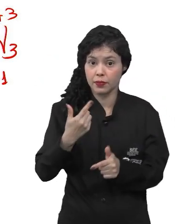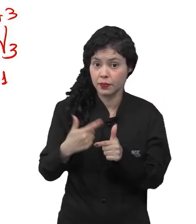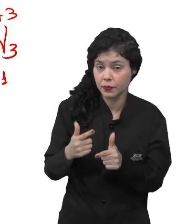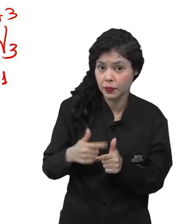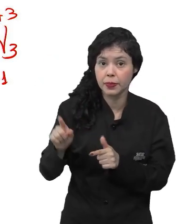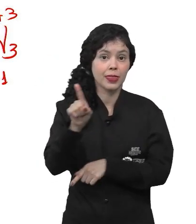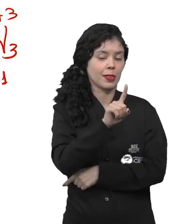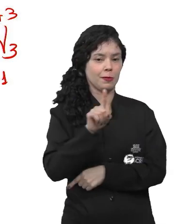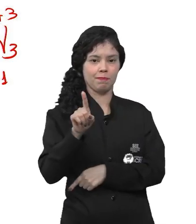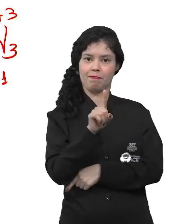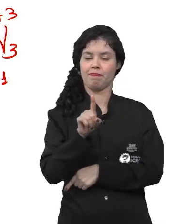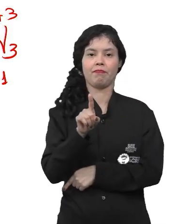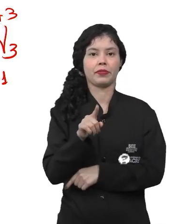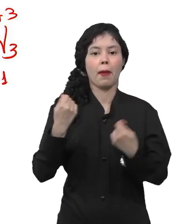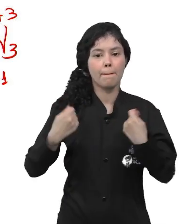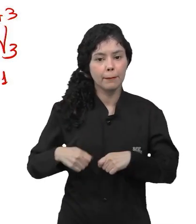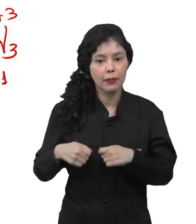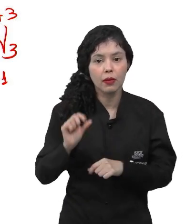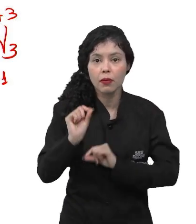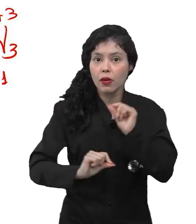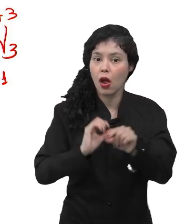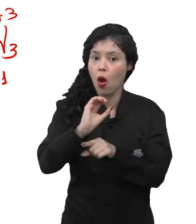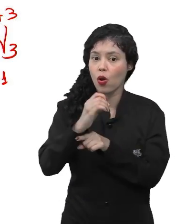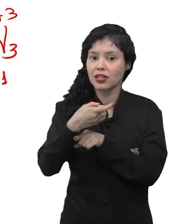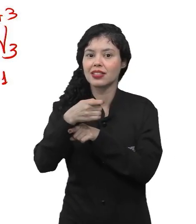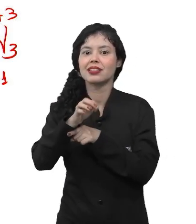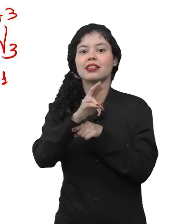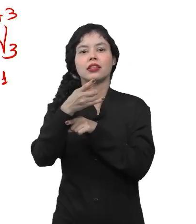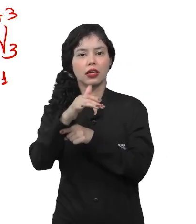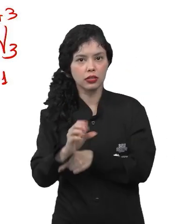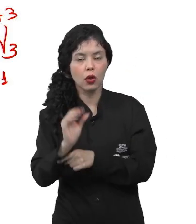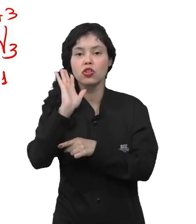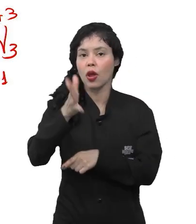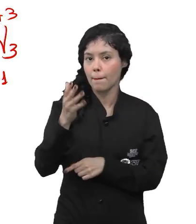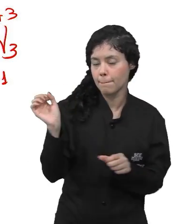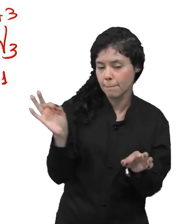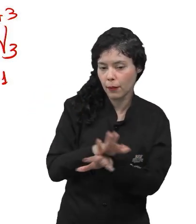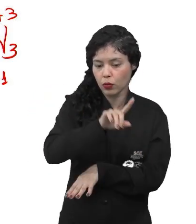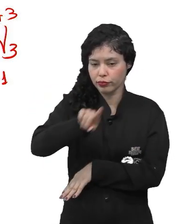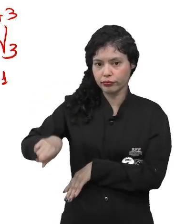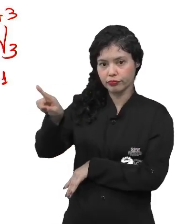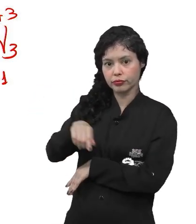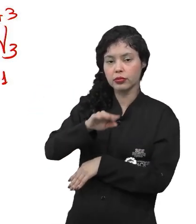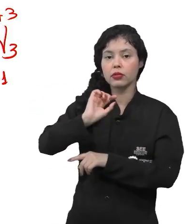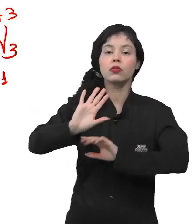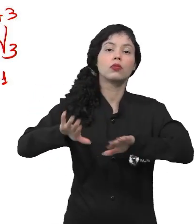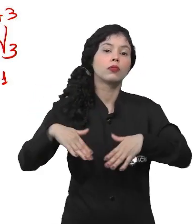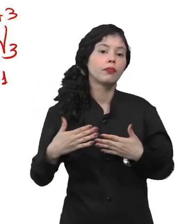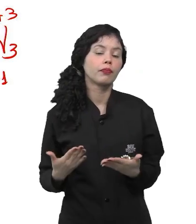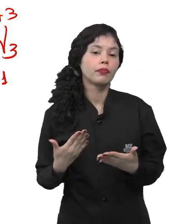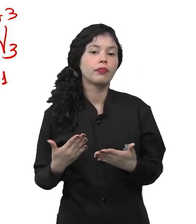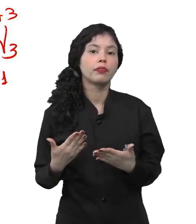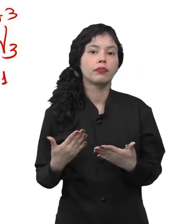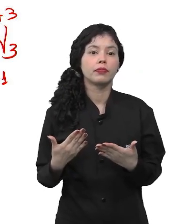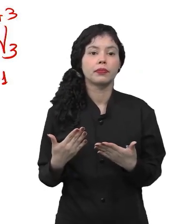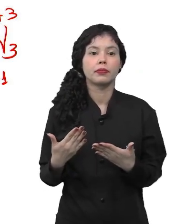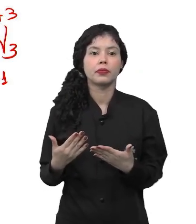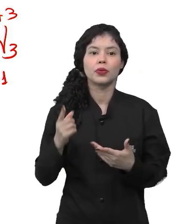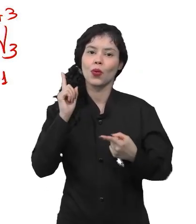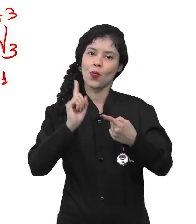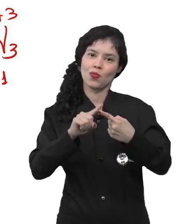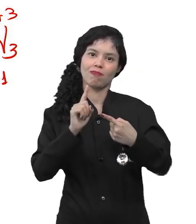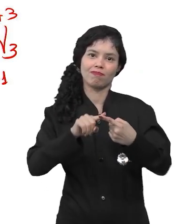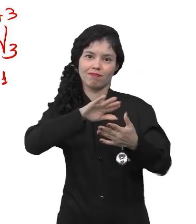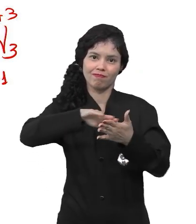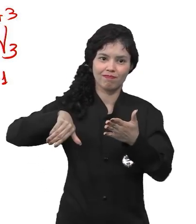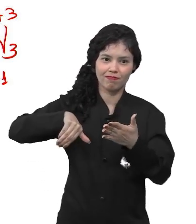situação? Não. Deveria acontecer a oxidação. Então, eu já posso excluir aqui, ó, a etapa 1.